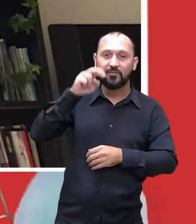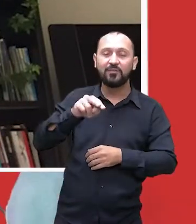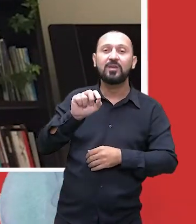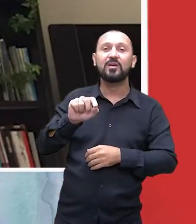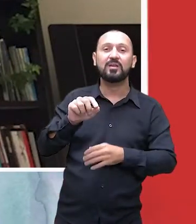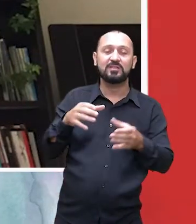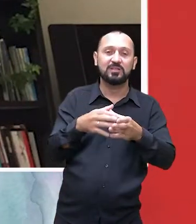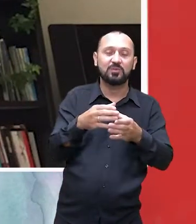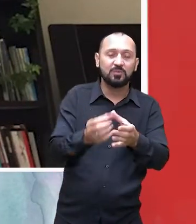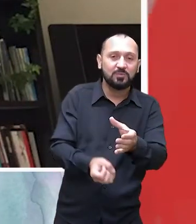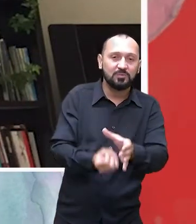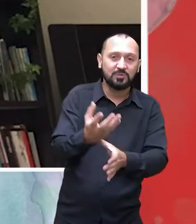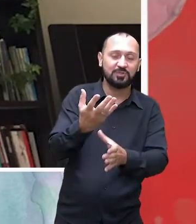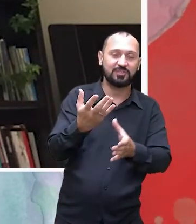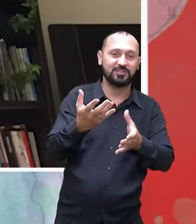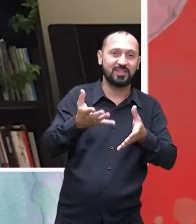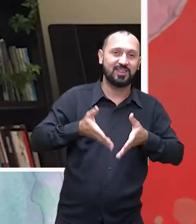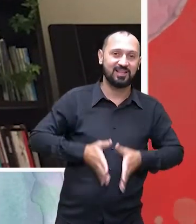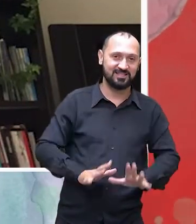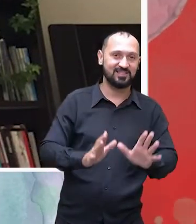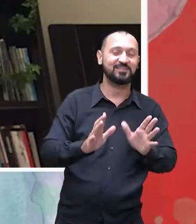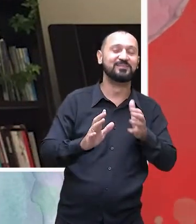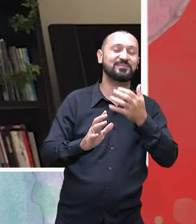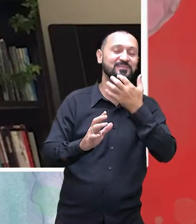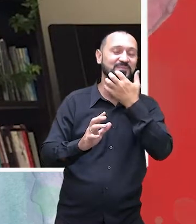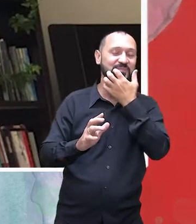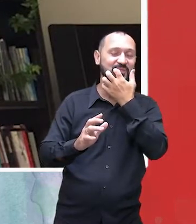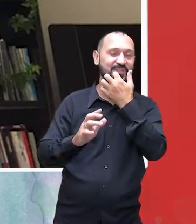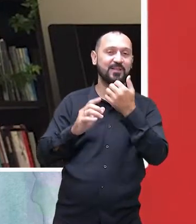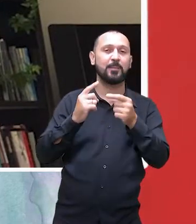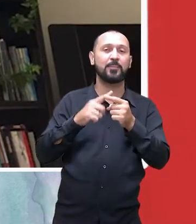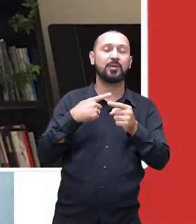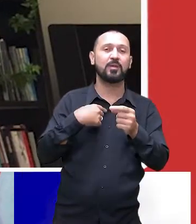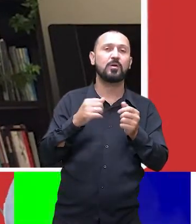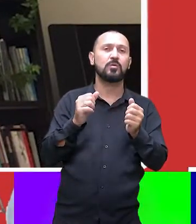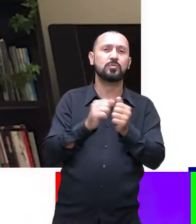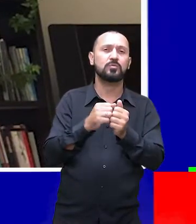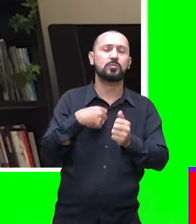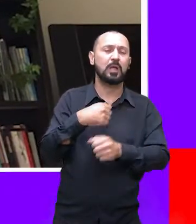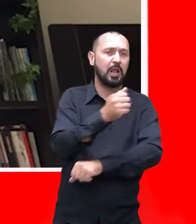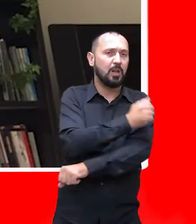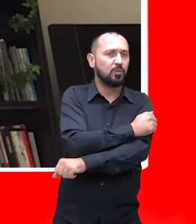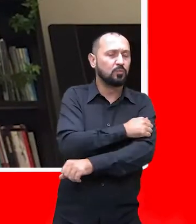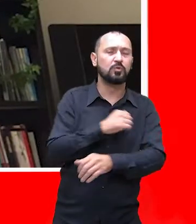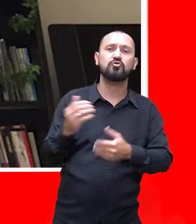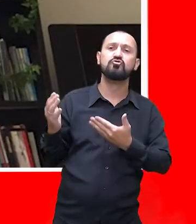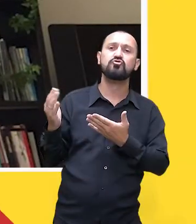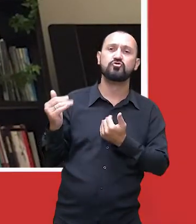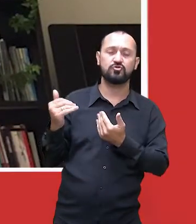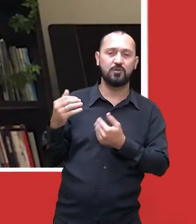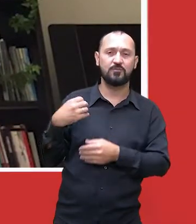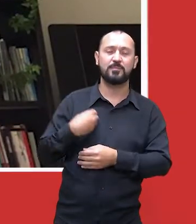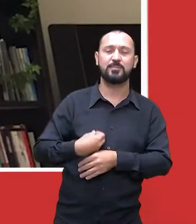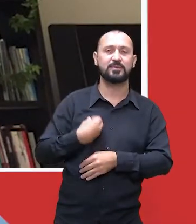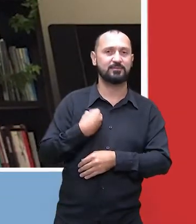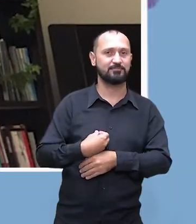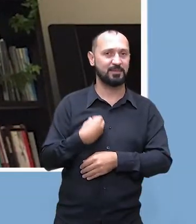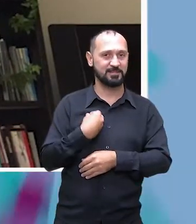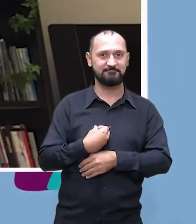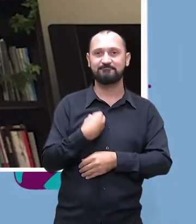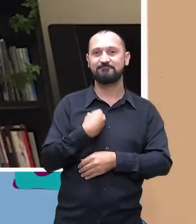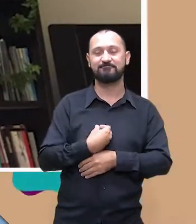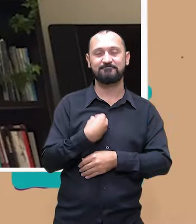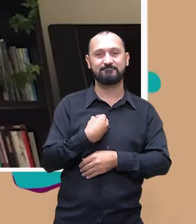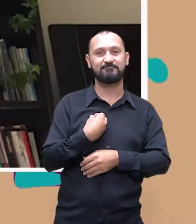nascer, porque eu, ainda aluna, ainda jovem bailarina,